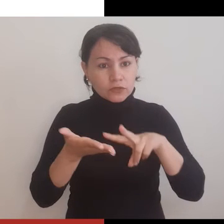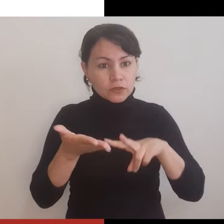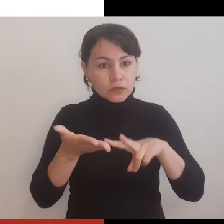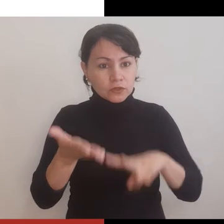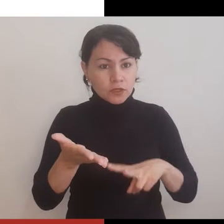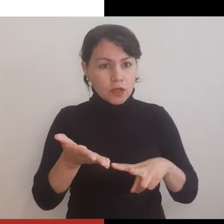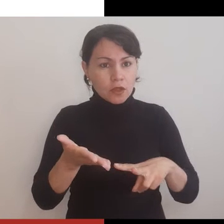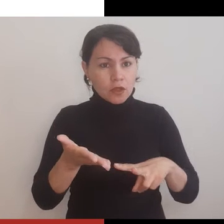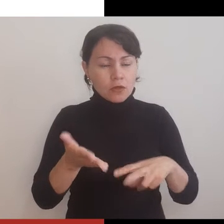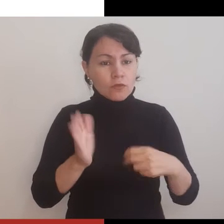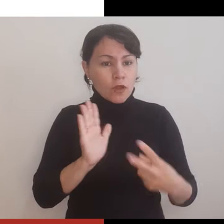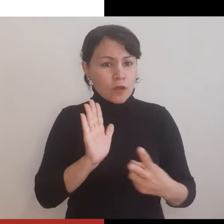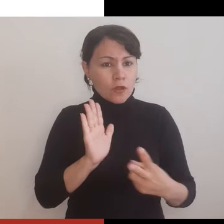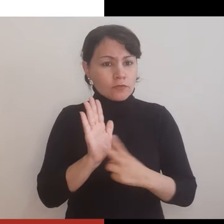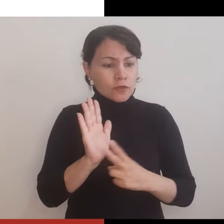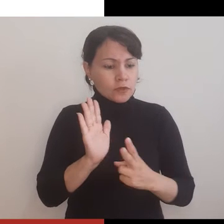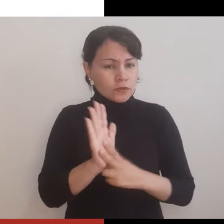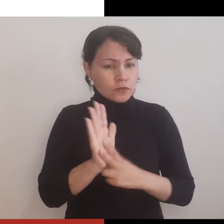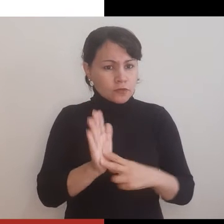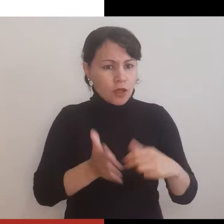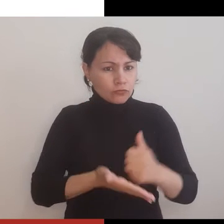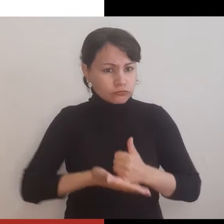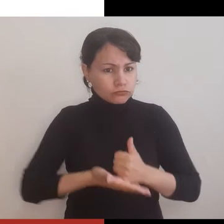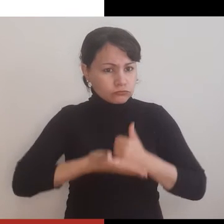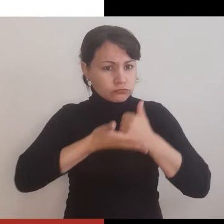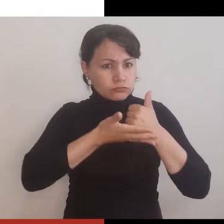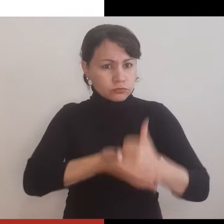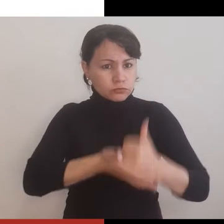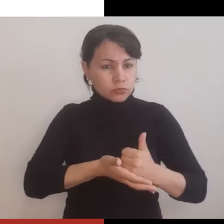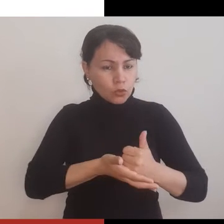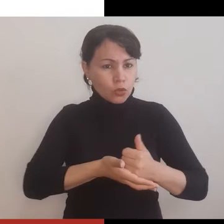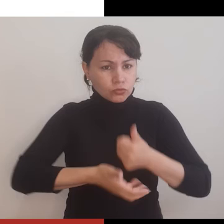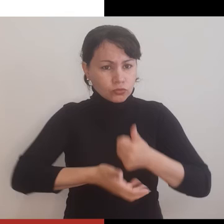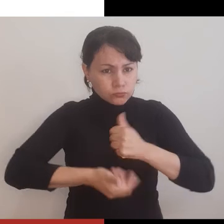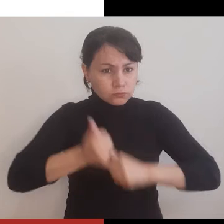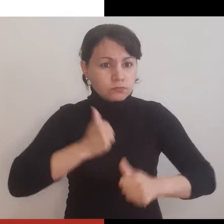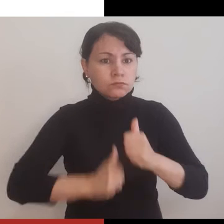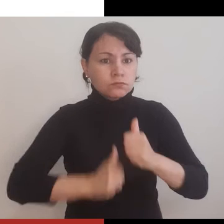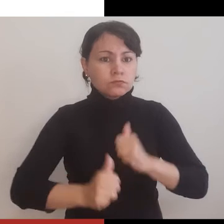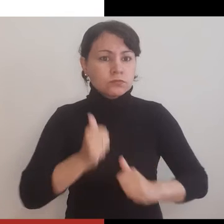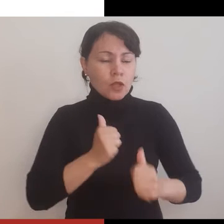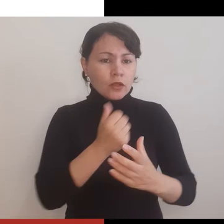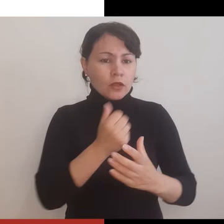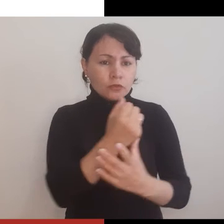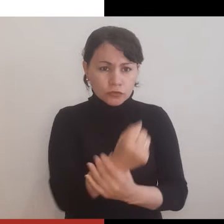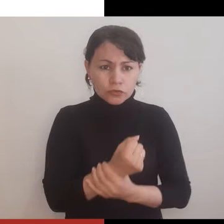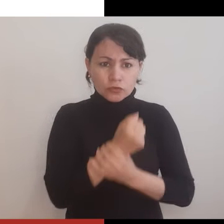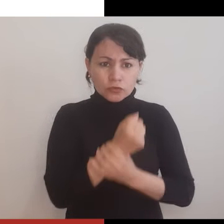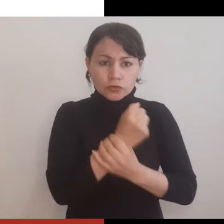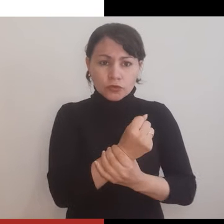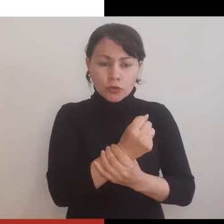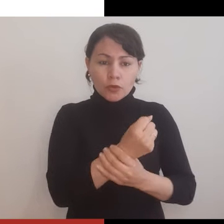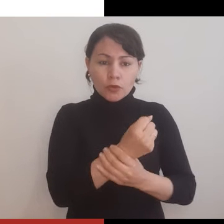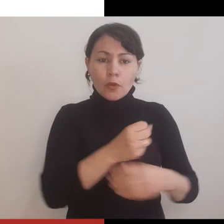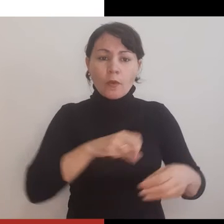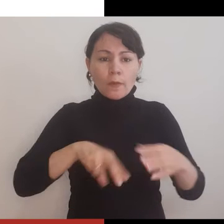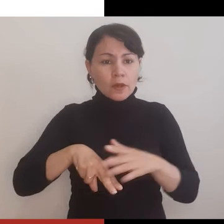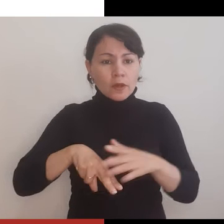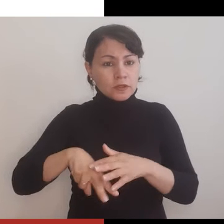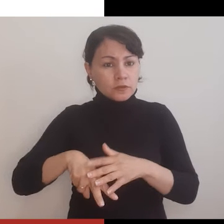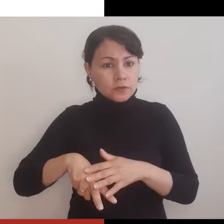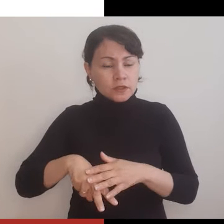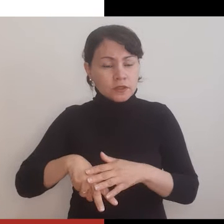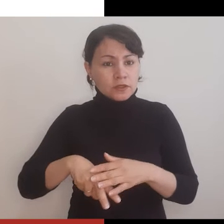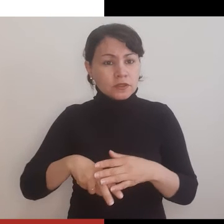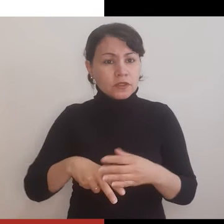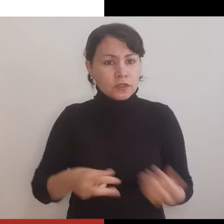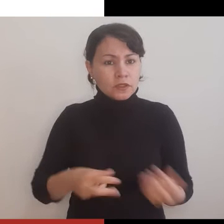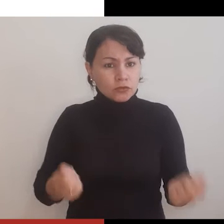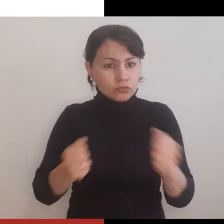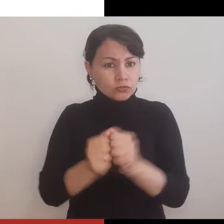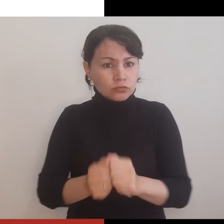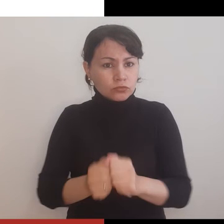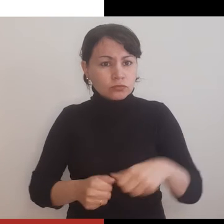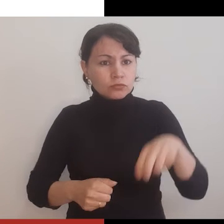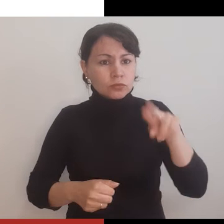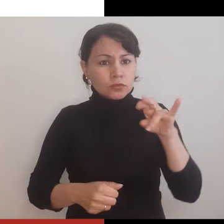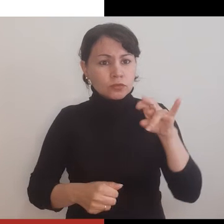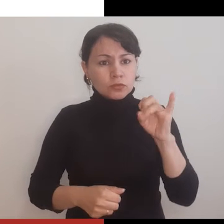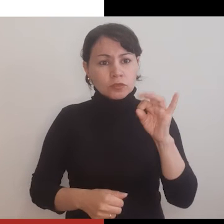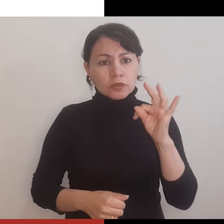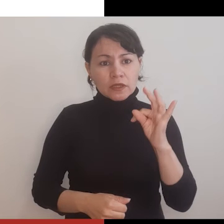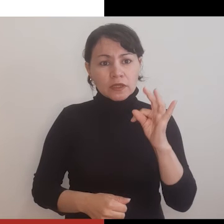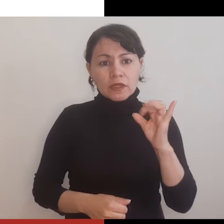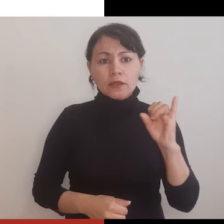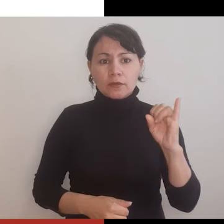e prestar uma assistência de qualidade, uma assistência segura para esse paciente internado numa unidade de terapia